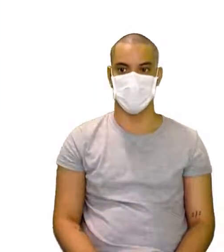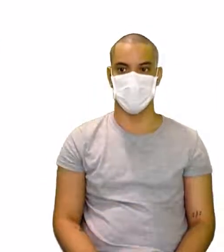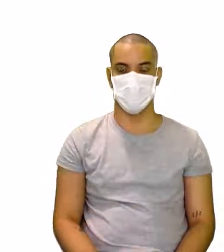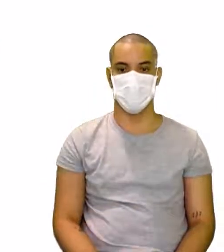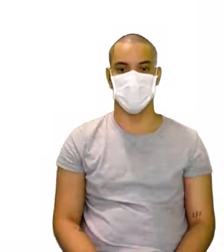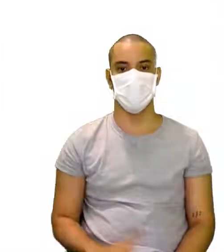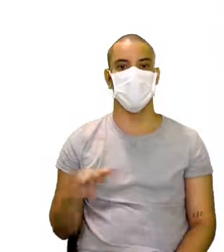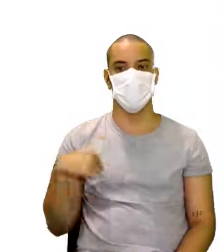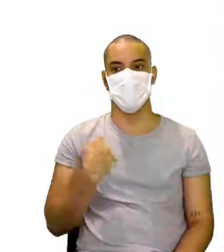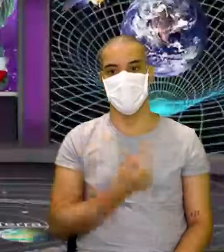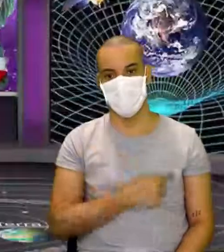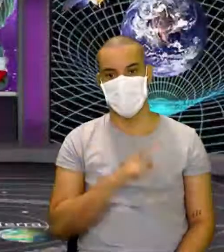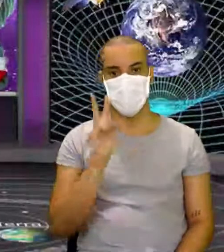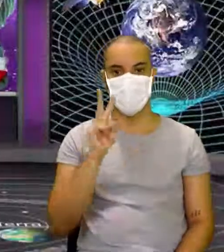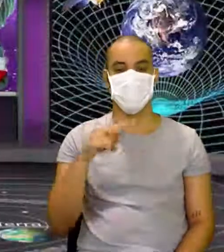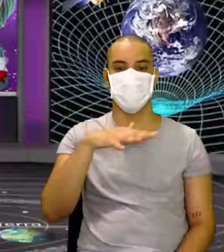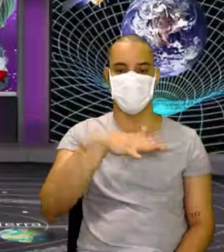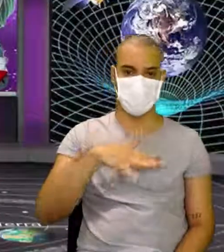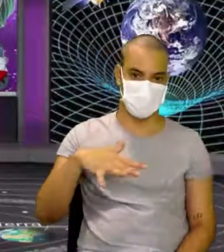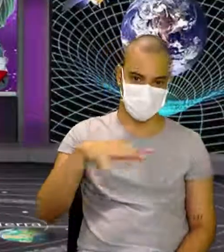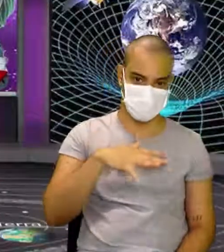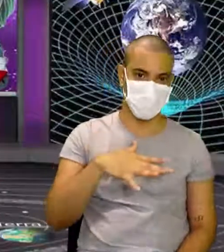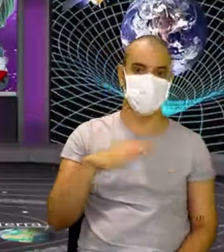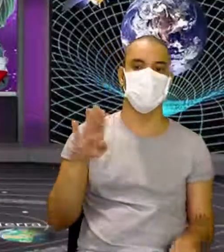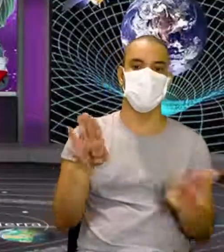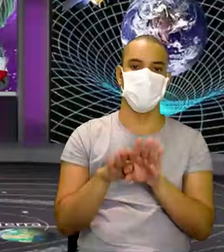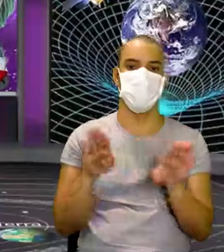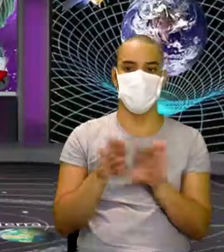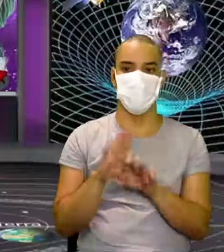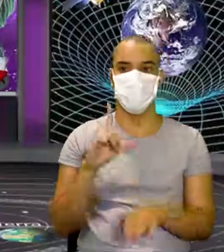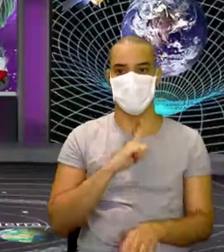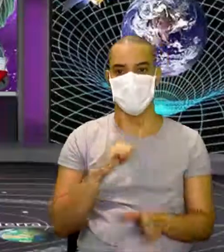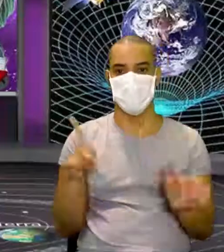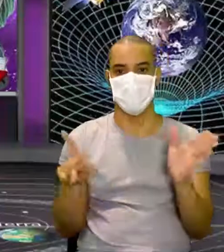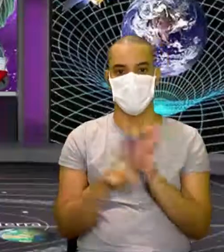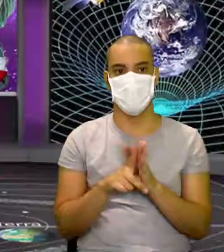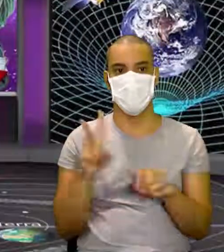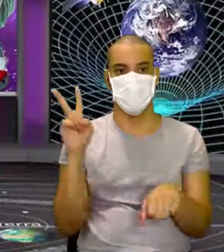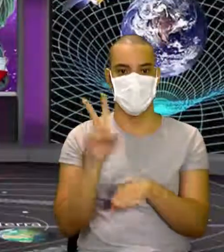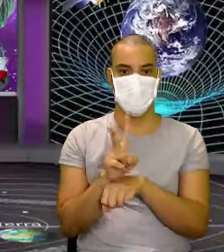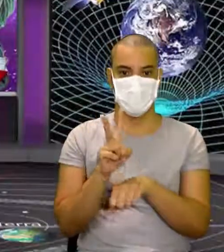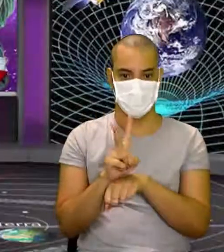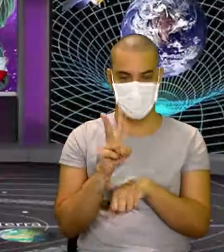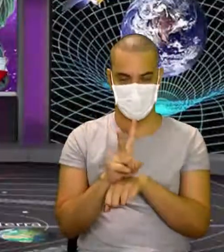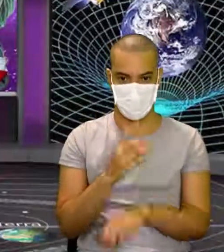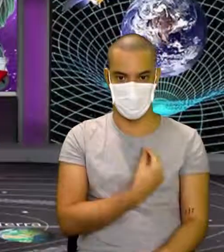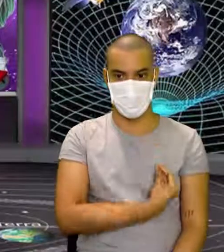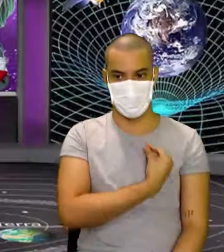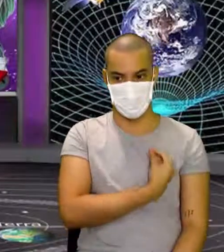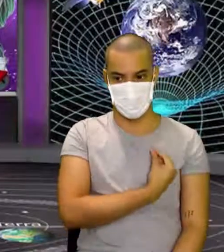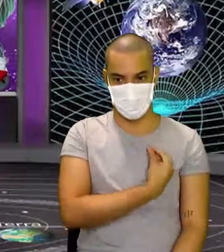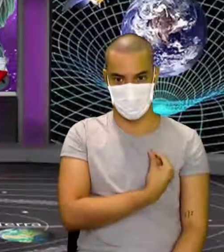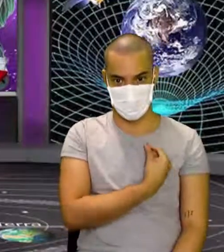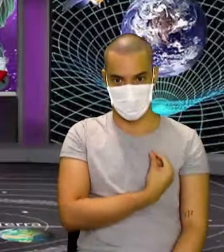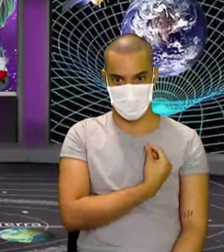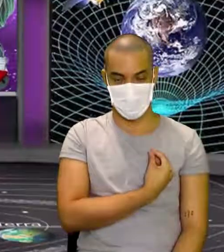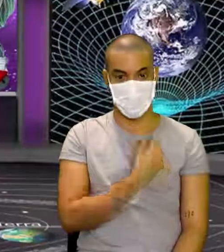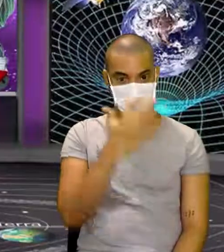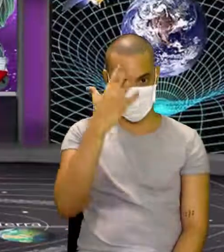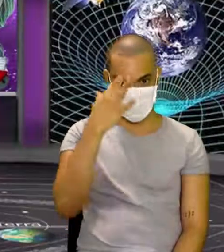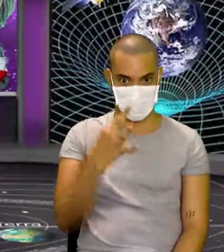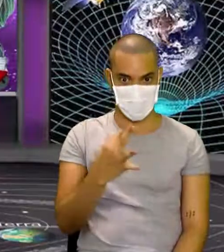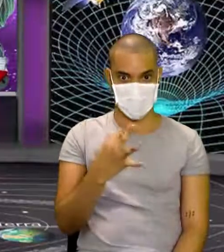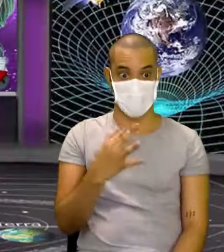que o campo magnético terrestre também serve para a proteção da vida no planeta, né, pessoal? Entendido